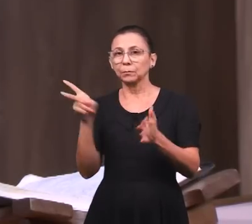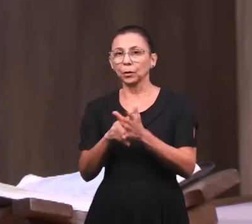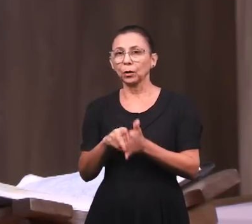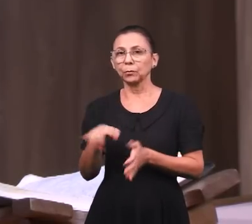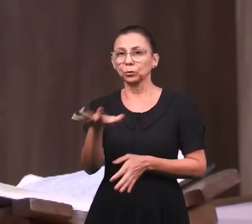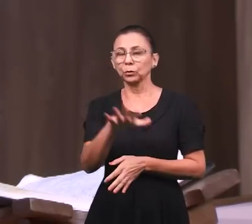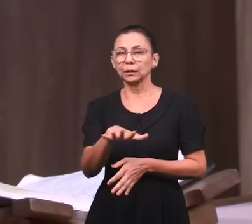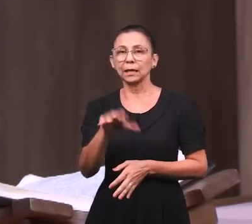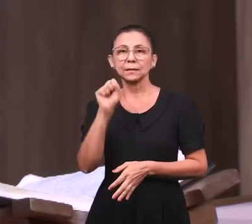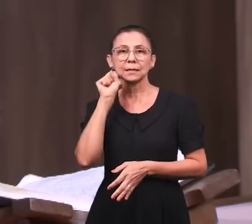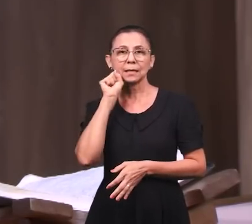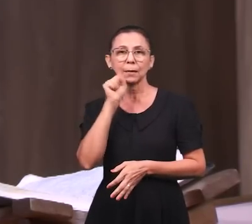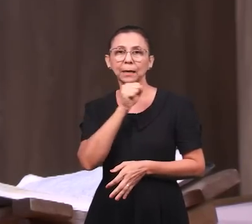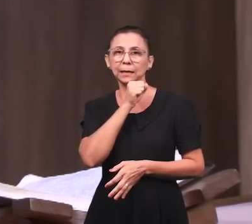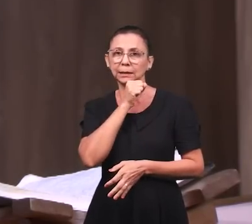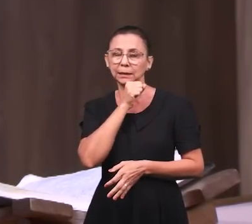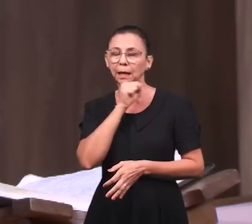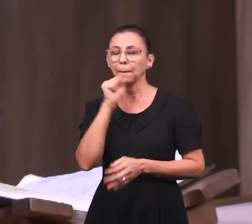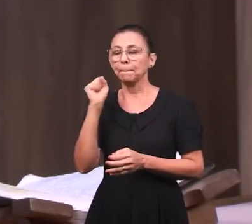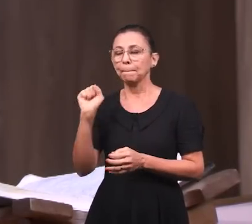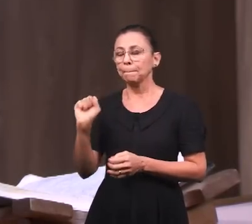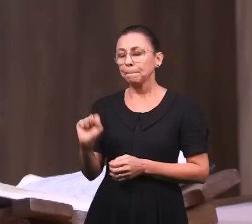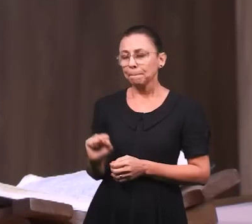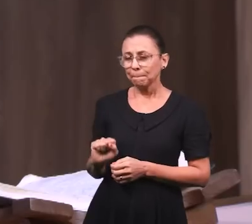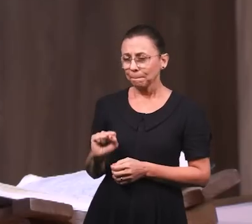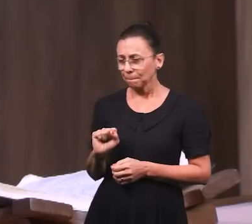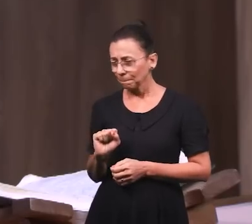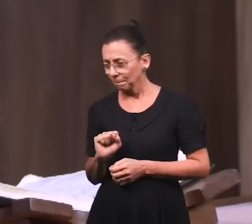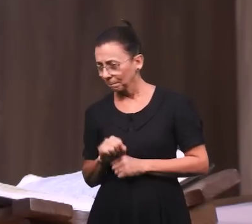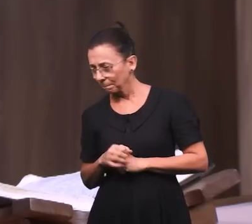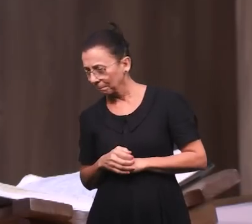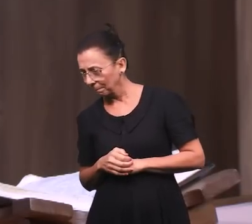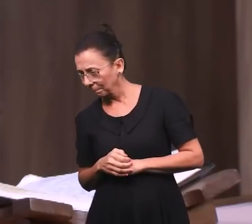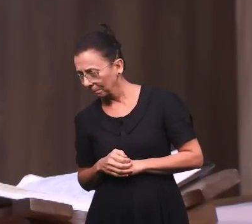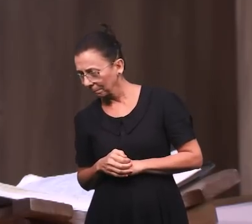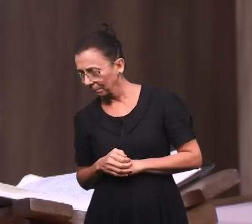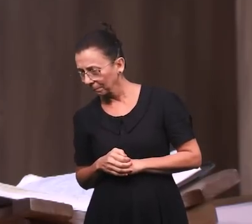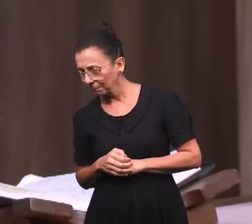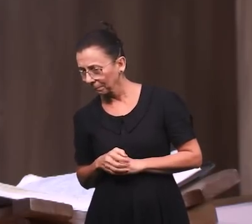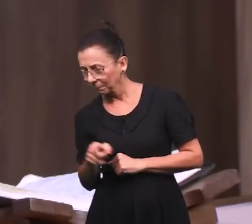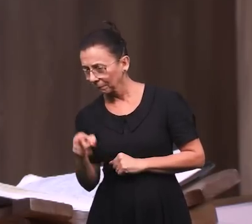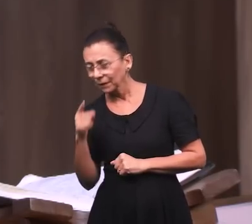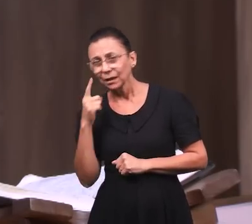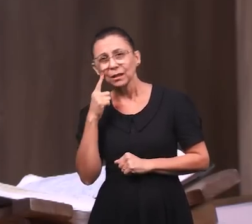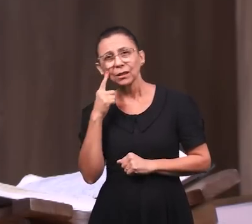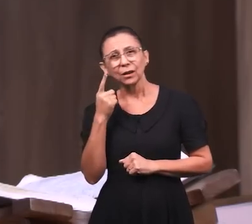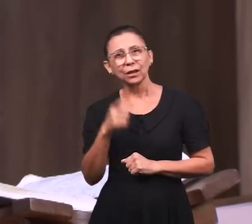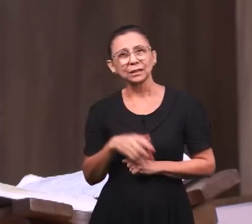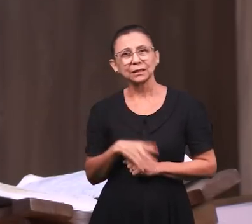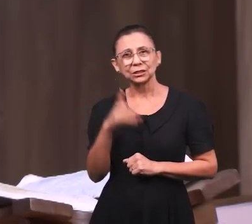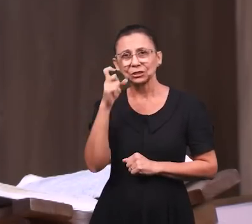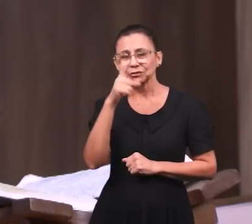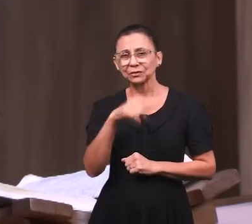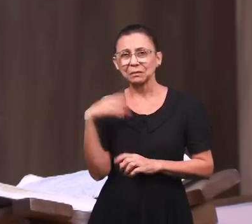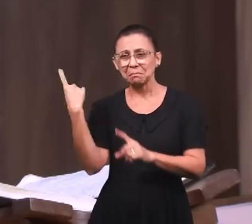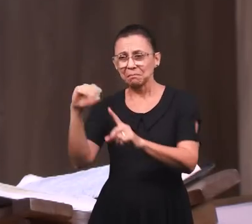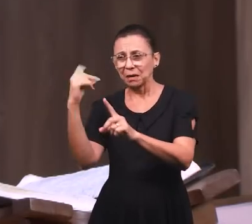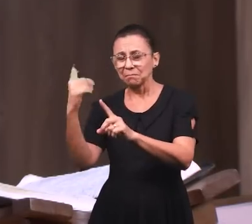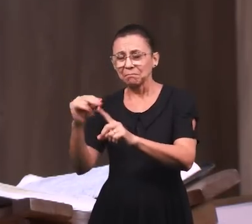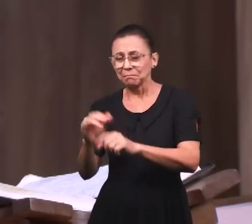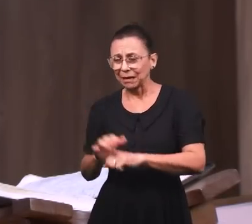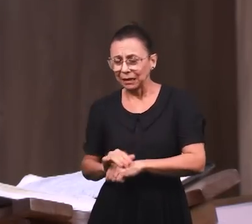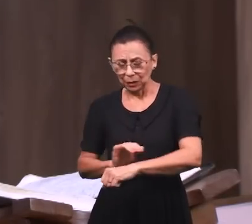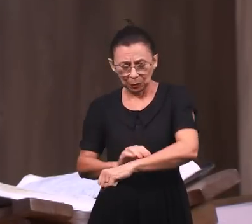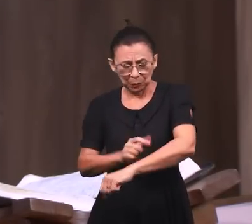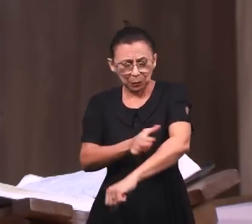assim, que ele chegou ao pé dele, ele viu, e ele começou a ver a situação daquele homem